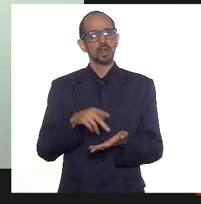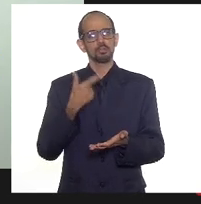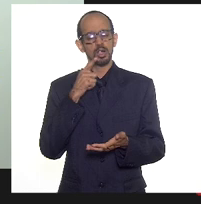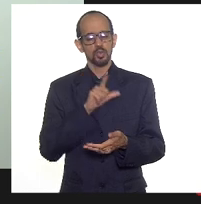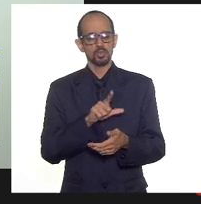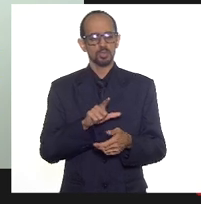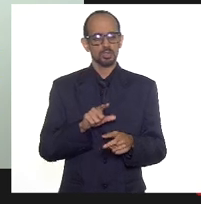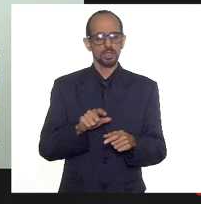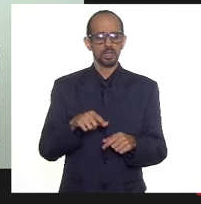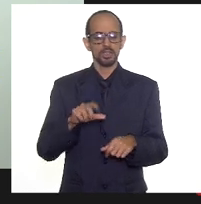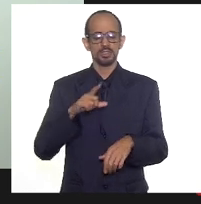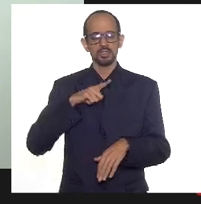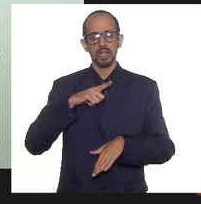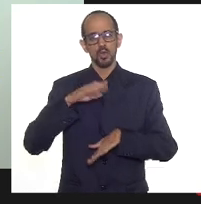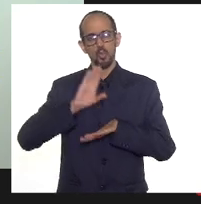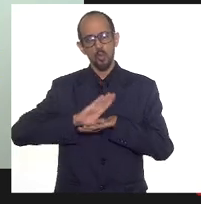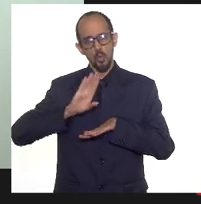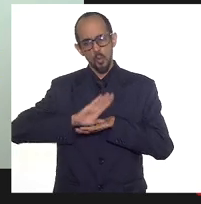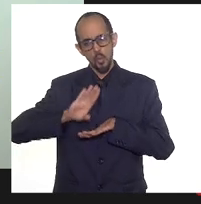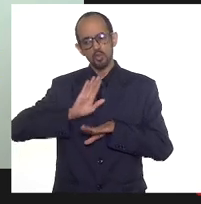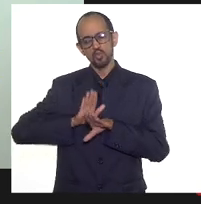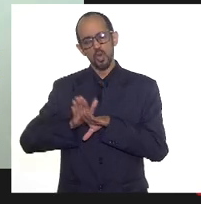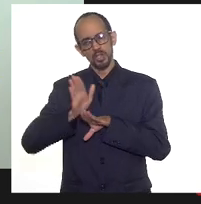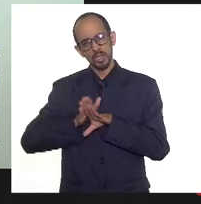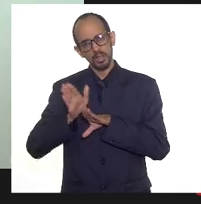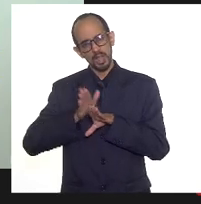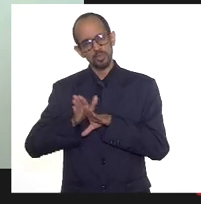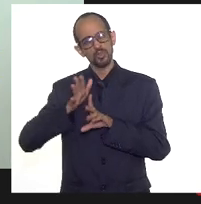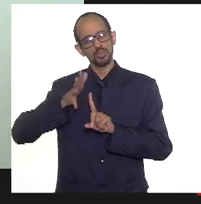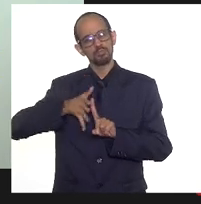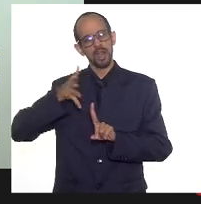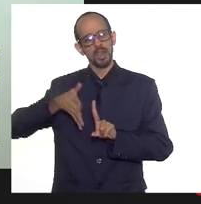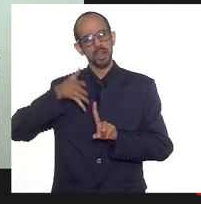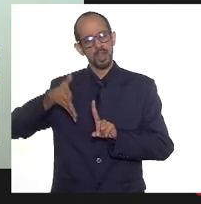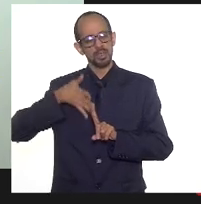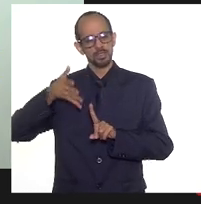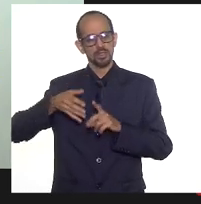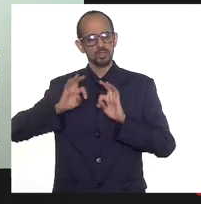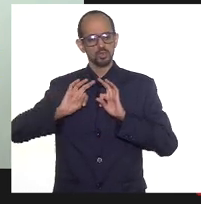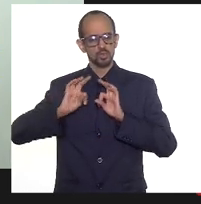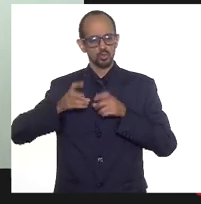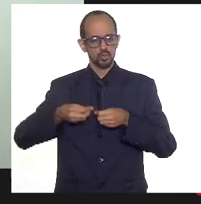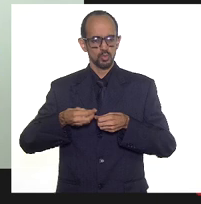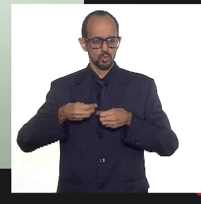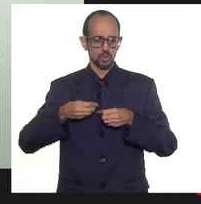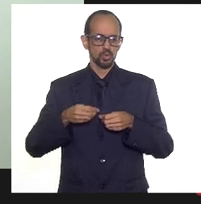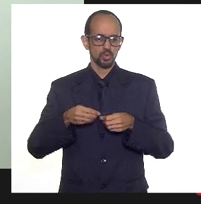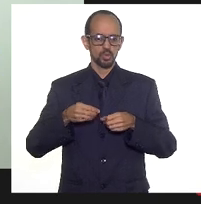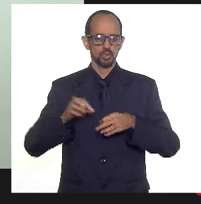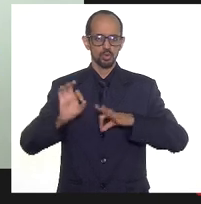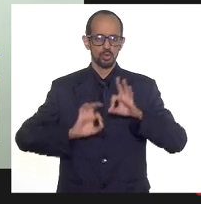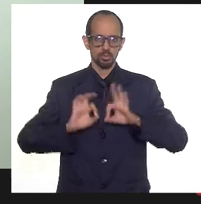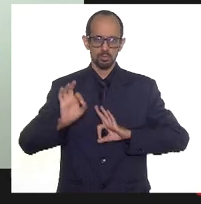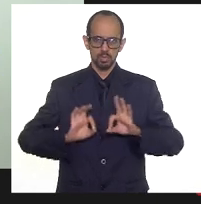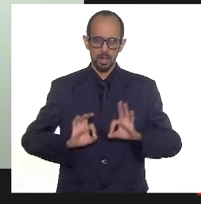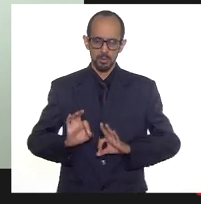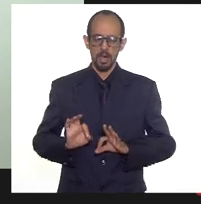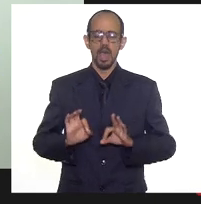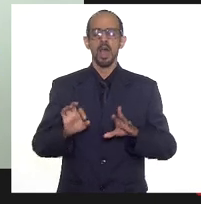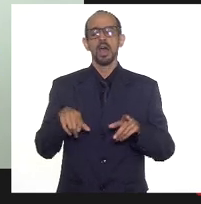meninos recebem cursos, orientações, palestras, todo um preparo,